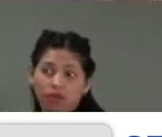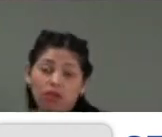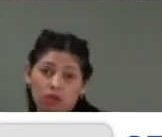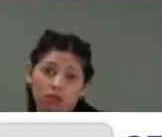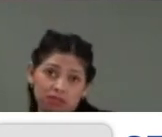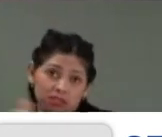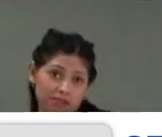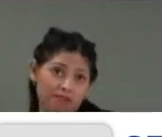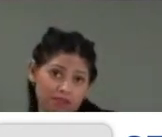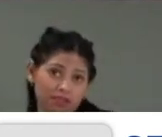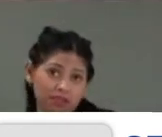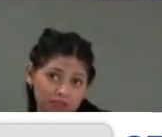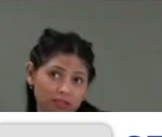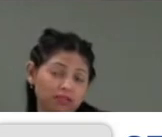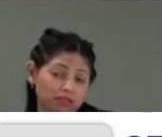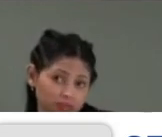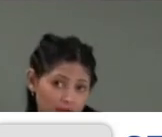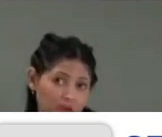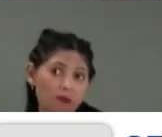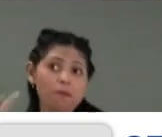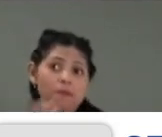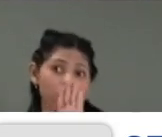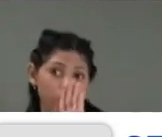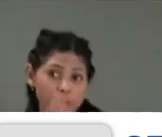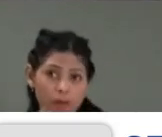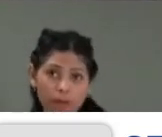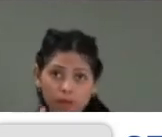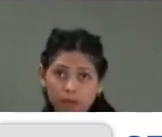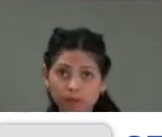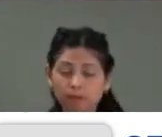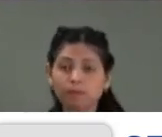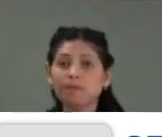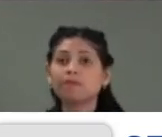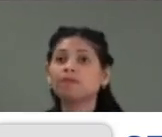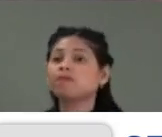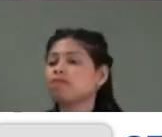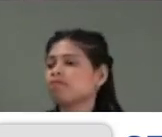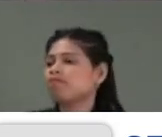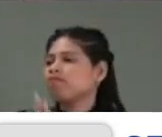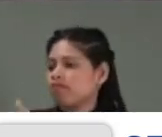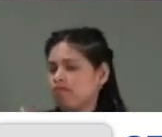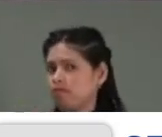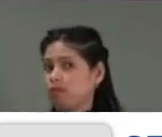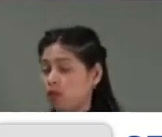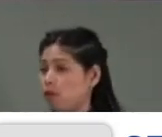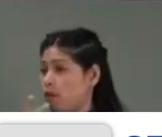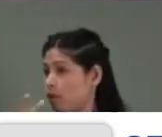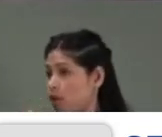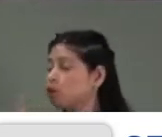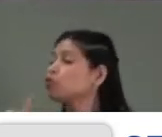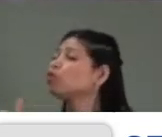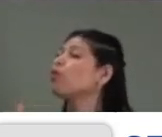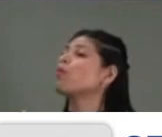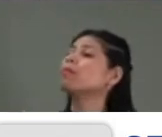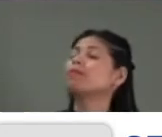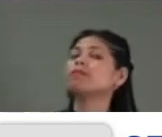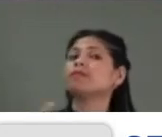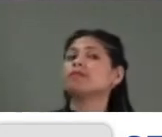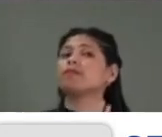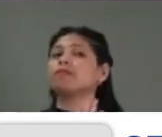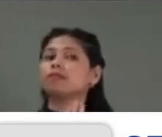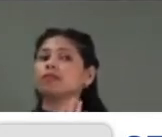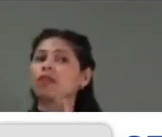o projeto contém 50 artigos e estabelece diretrizes como aposentadoria integral para a categoria regras sobre a